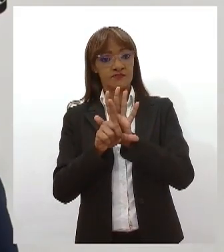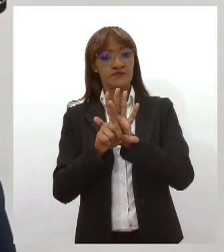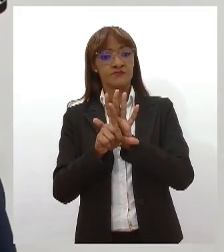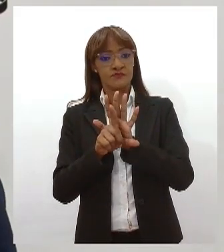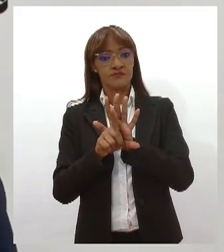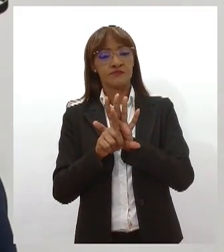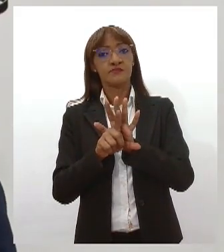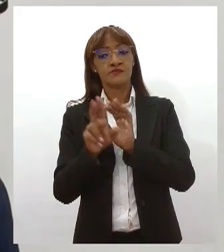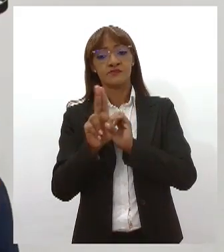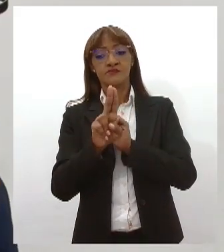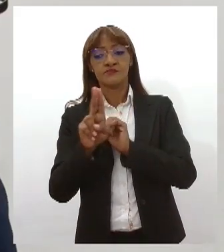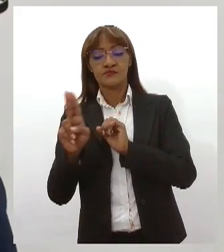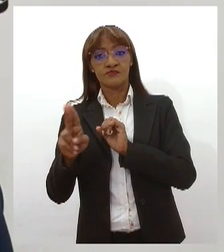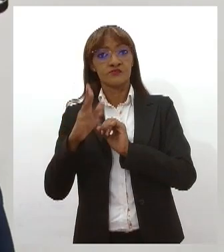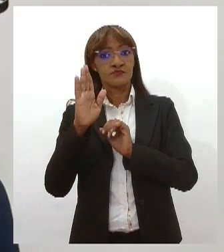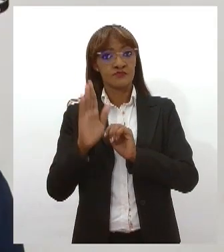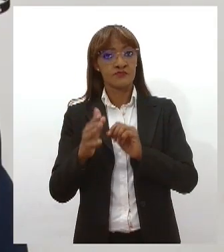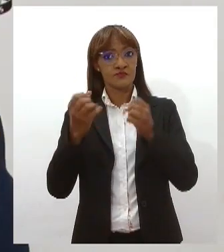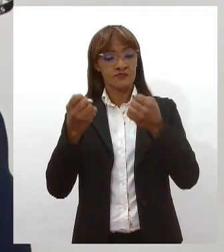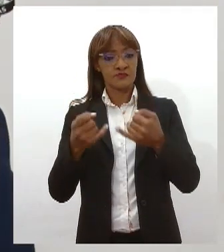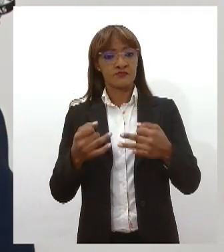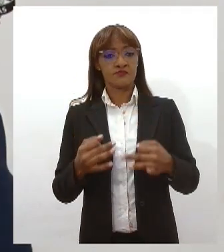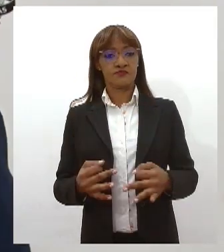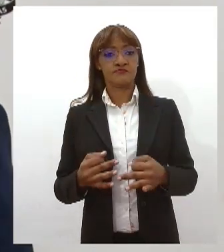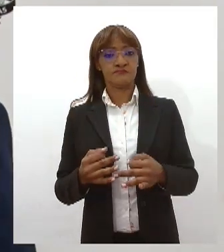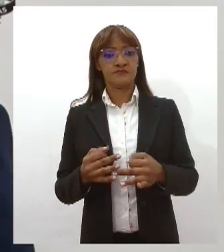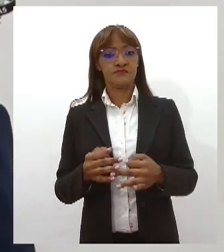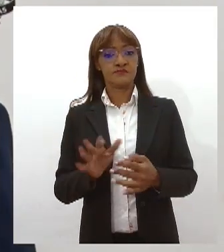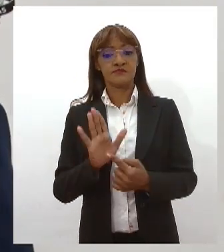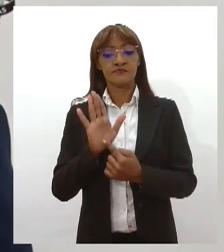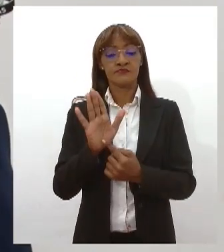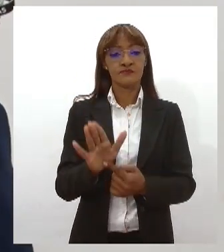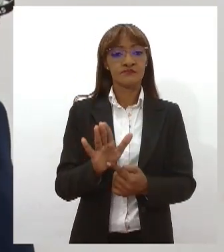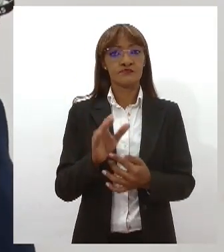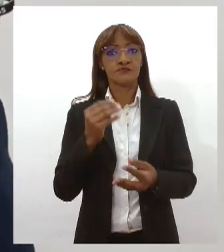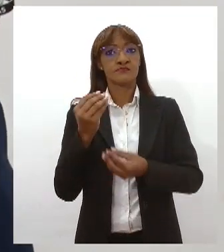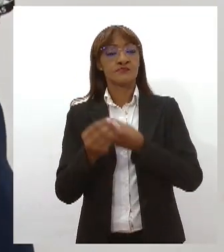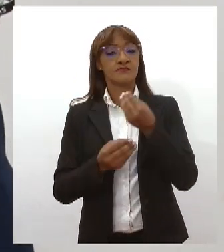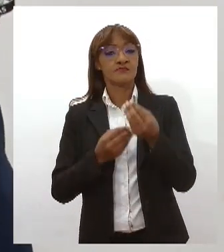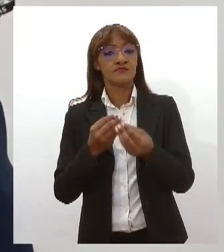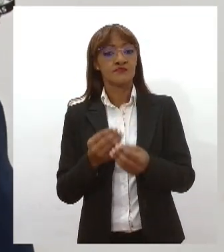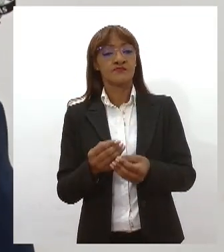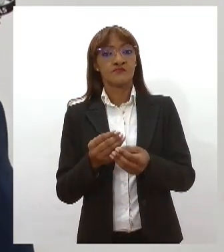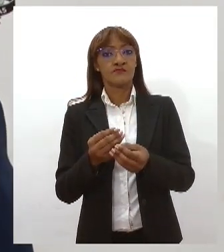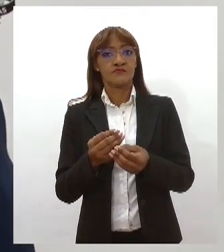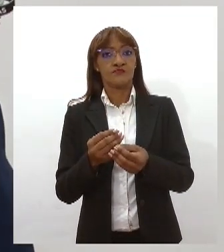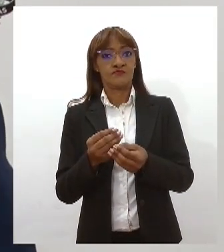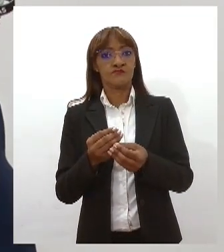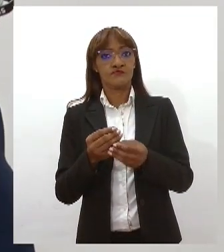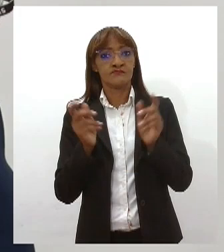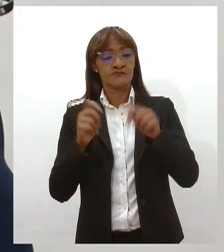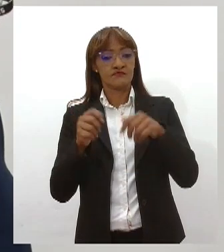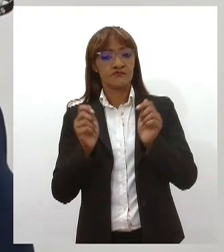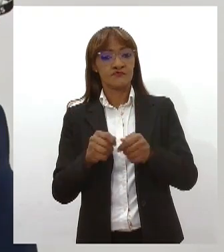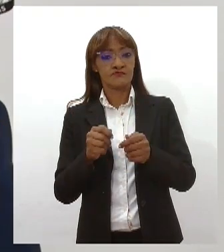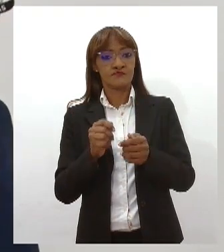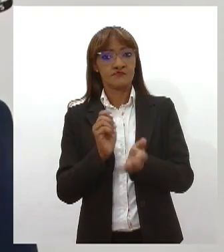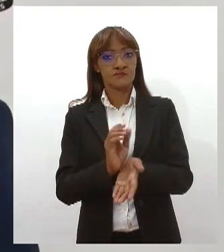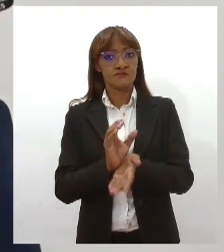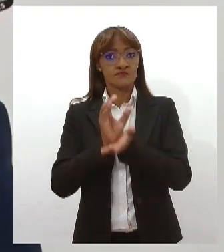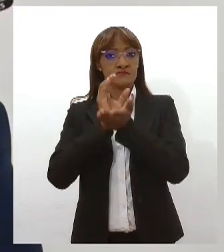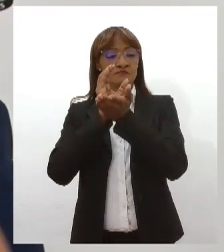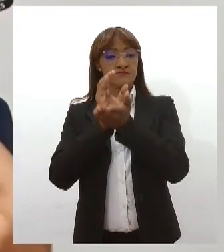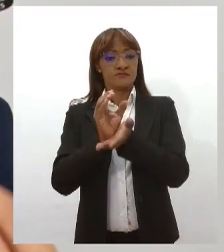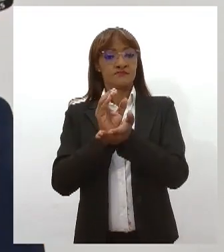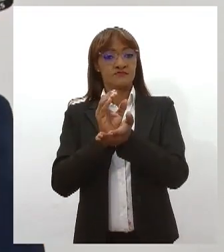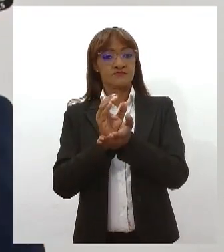ela vai dar os parâmetros, as diretrizes para a construção do orçamento. O orçamento que vai